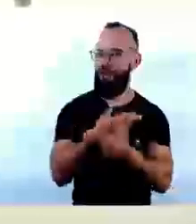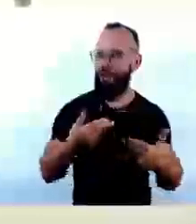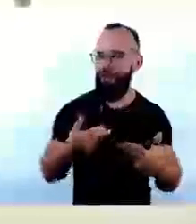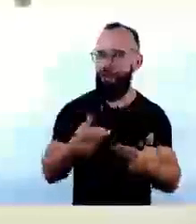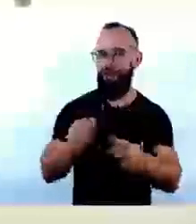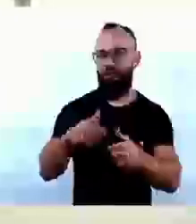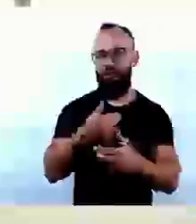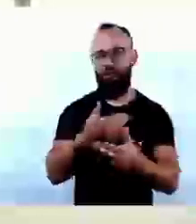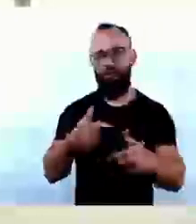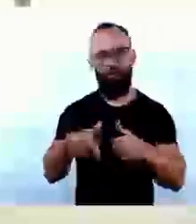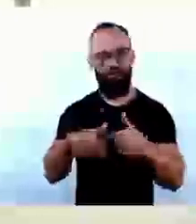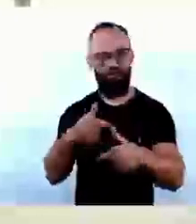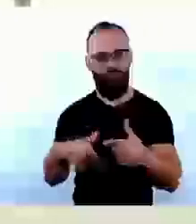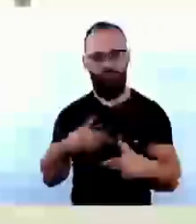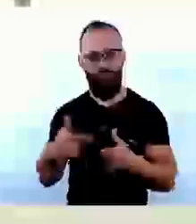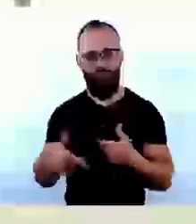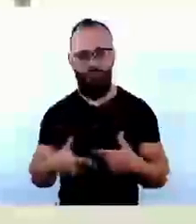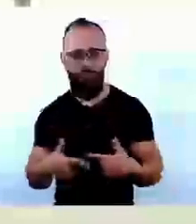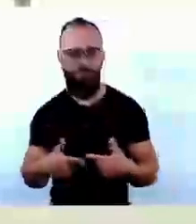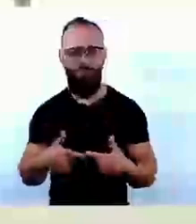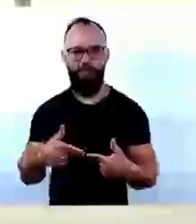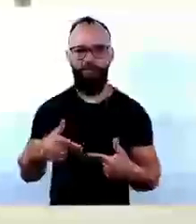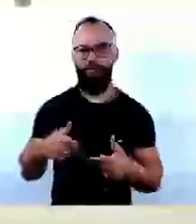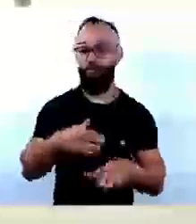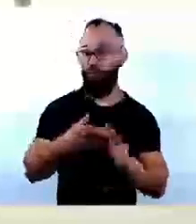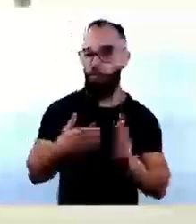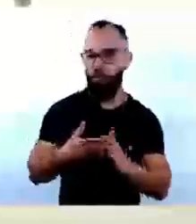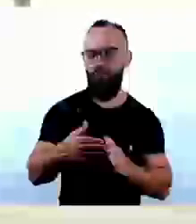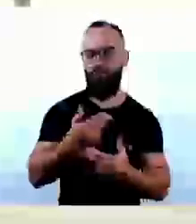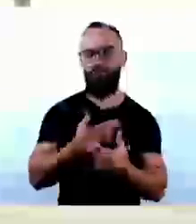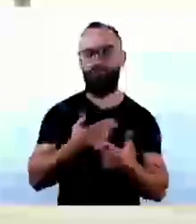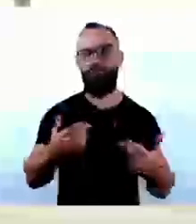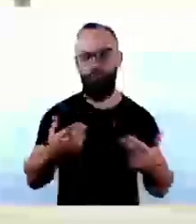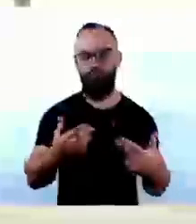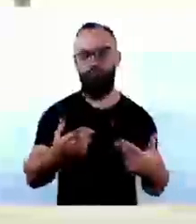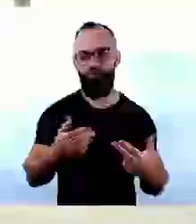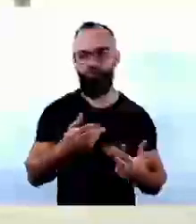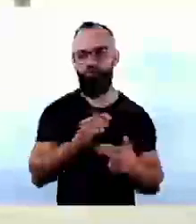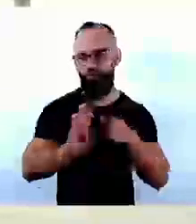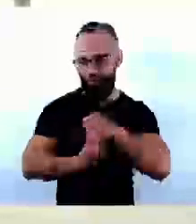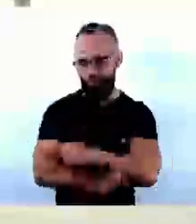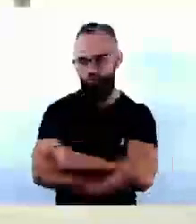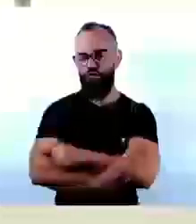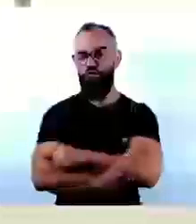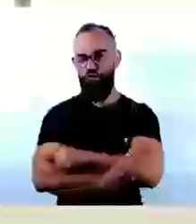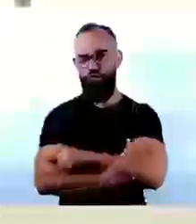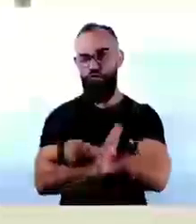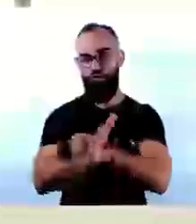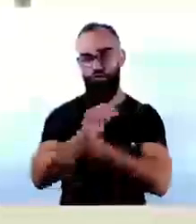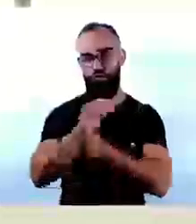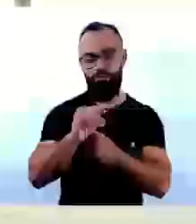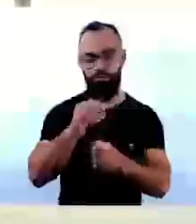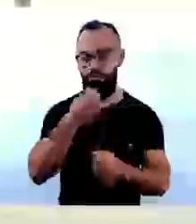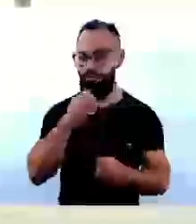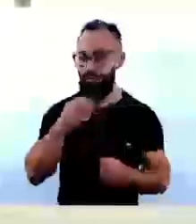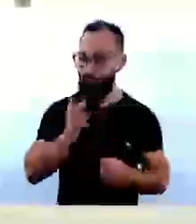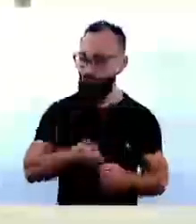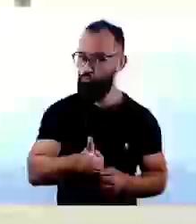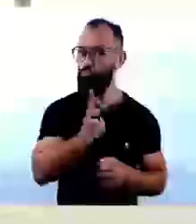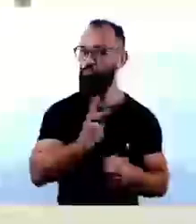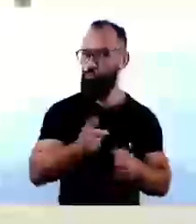seu trabalho mas todo esse Parlamento aqui de Biguaçu e né e Vida longa ao gabinete móvel eu acho que a população cada vez mais